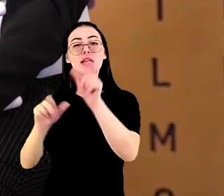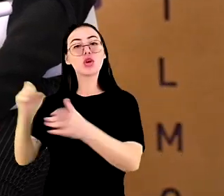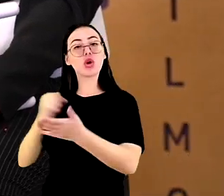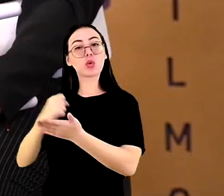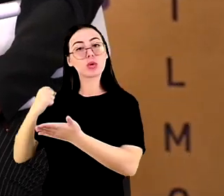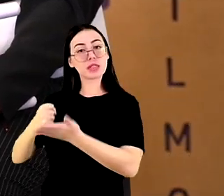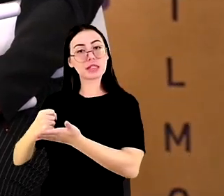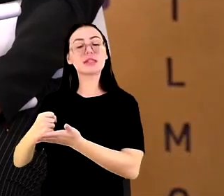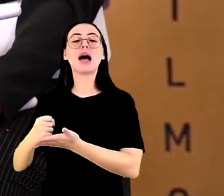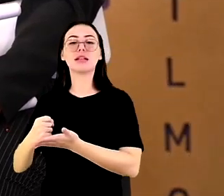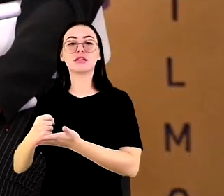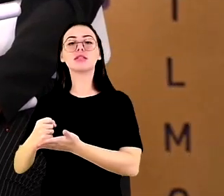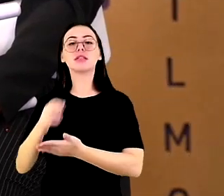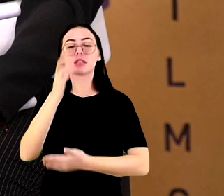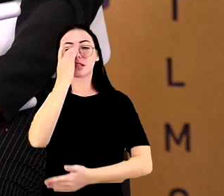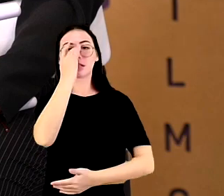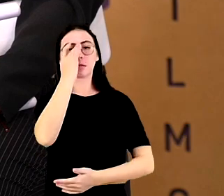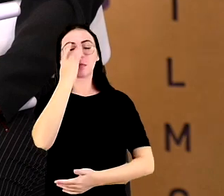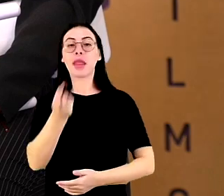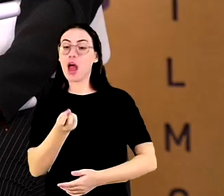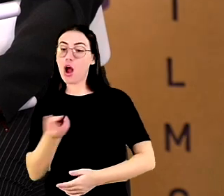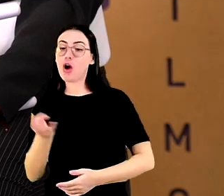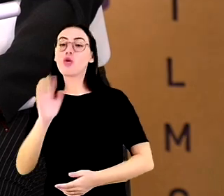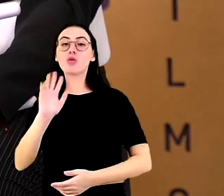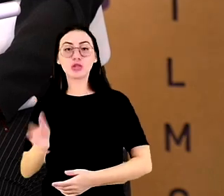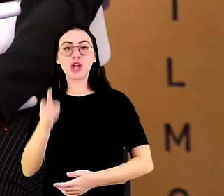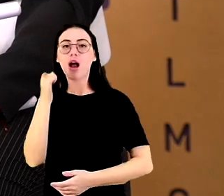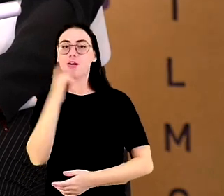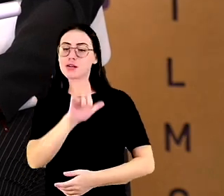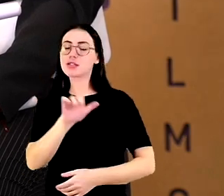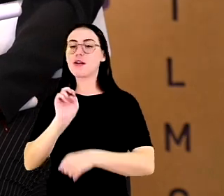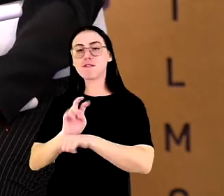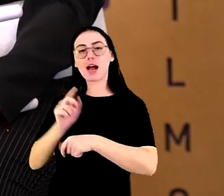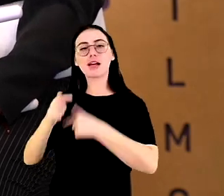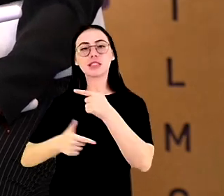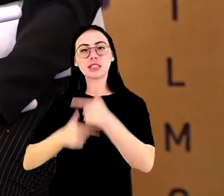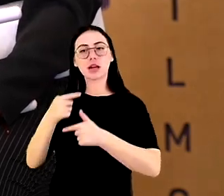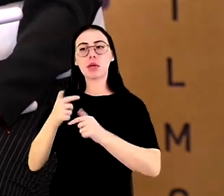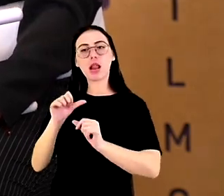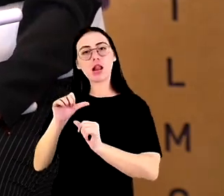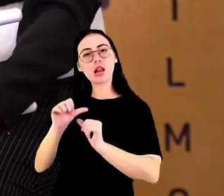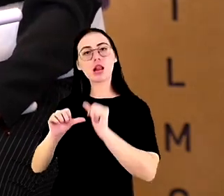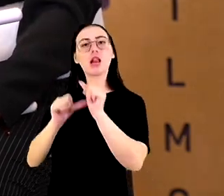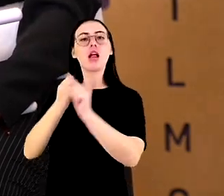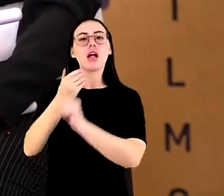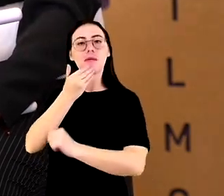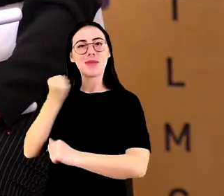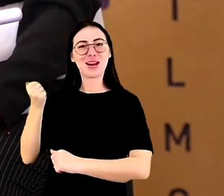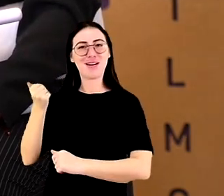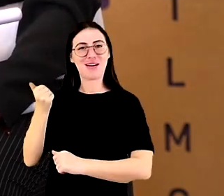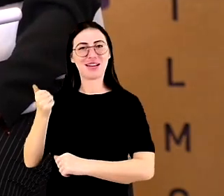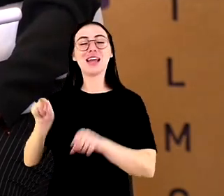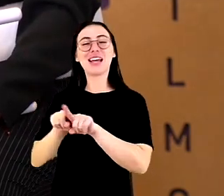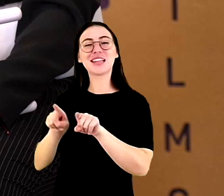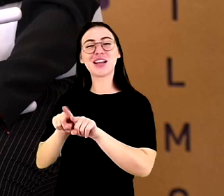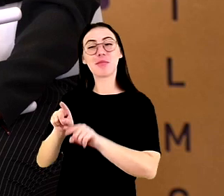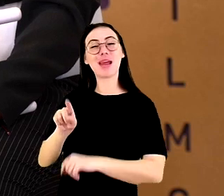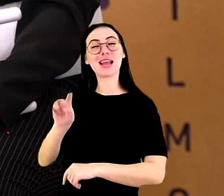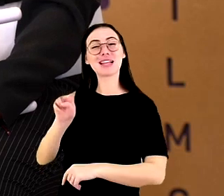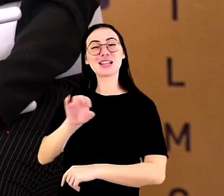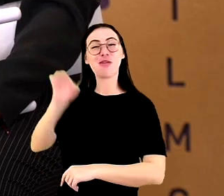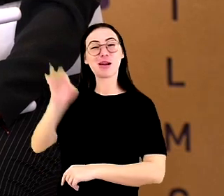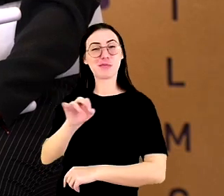inclusive, promovidos e mais de 50% são mulheres. Então, Thiago, o nome disso